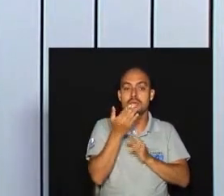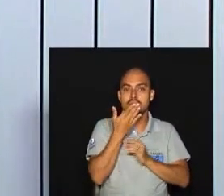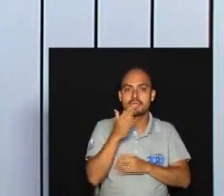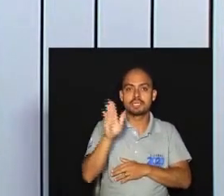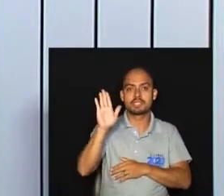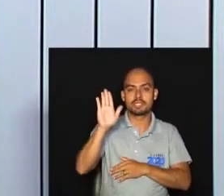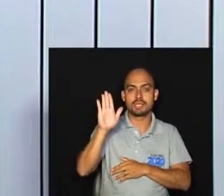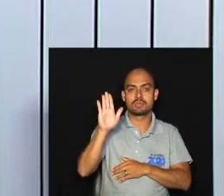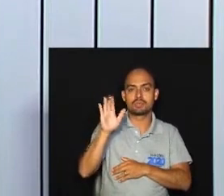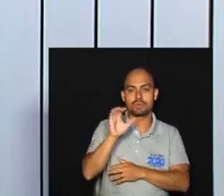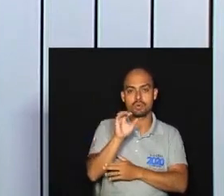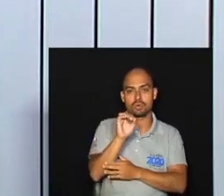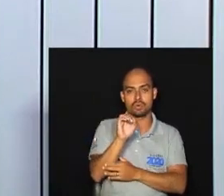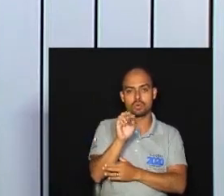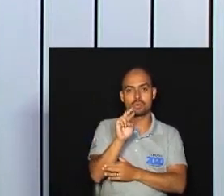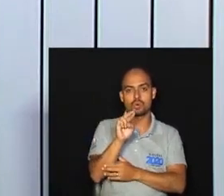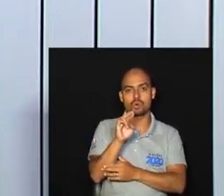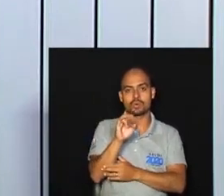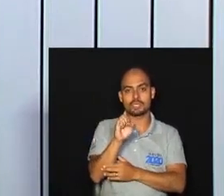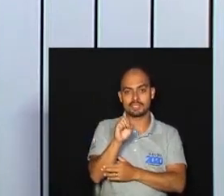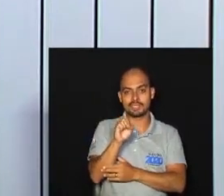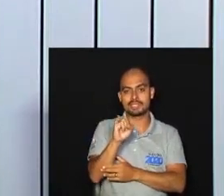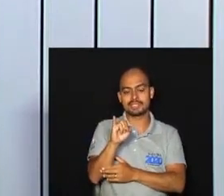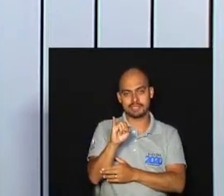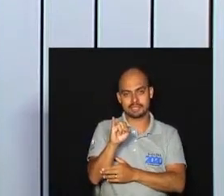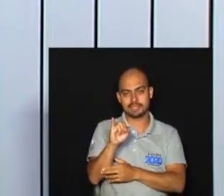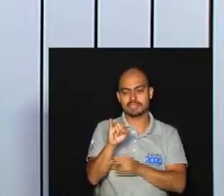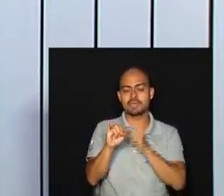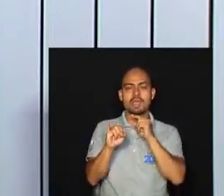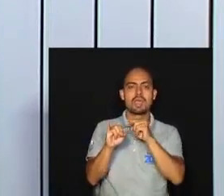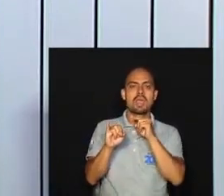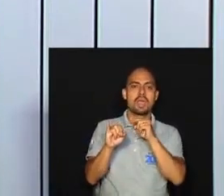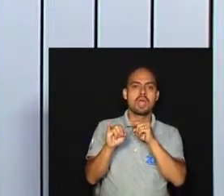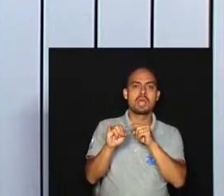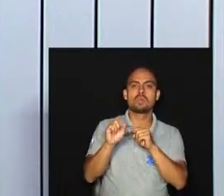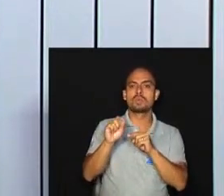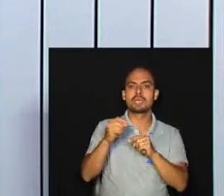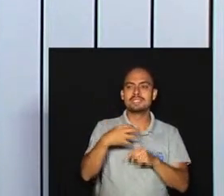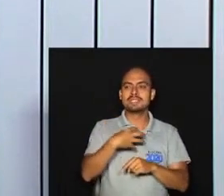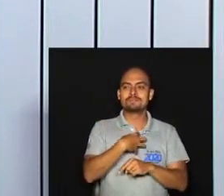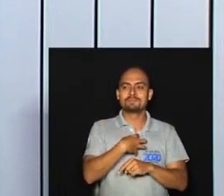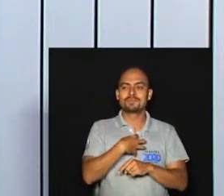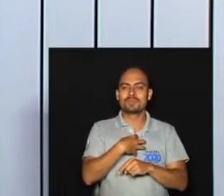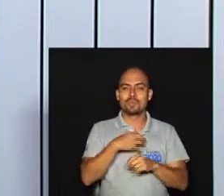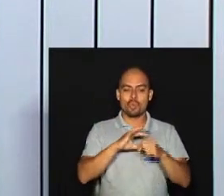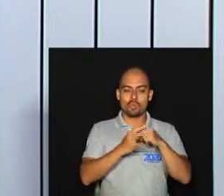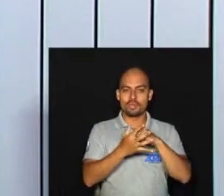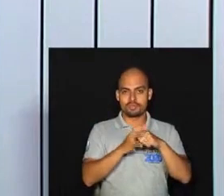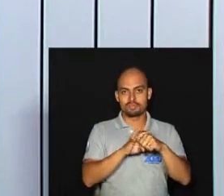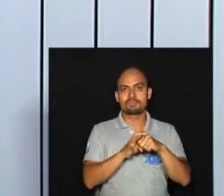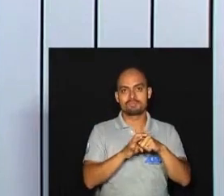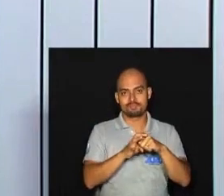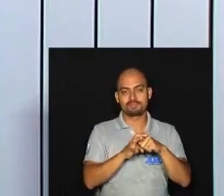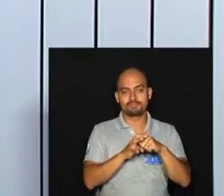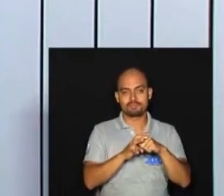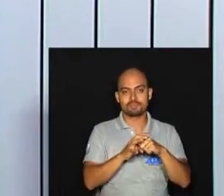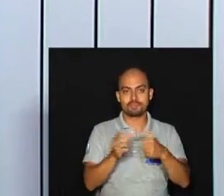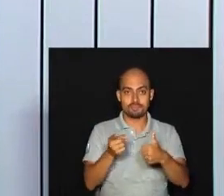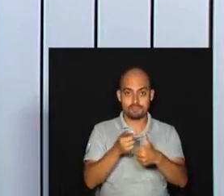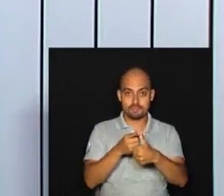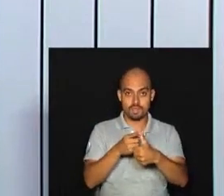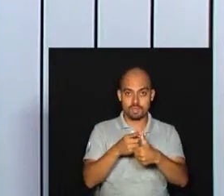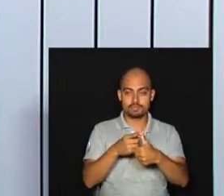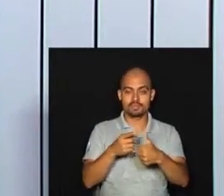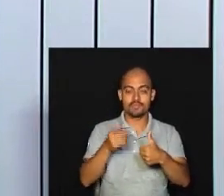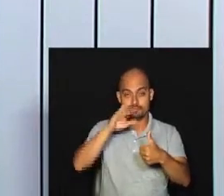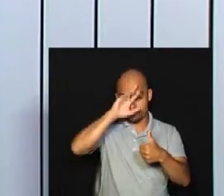o Arthur Orsi, do PSD. Por quê? Ele está com sintomas da Covid-19. Ele está